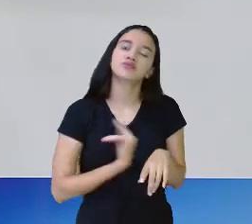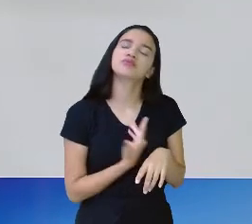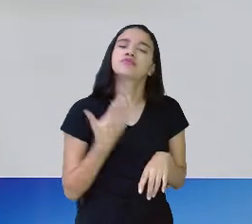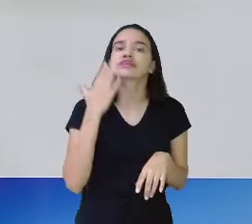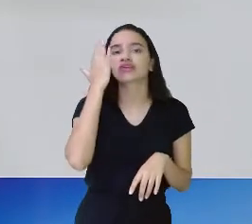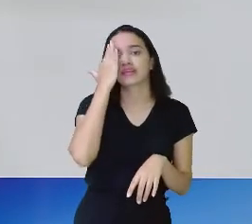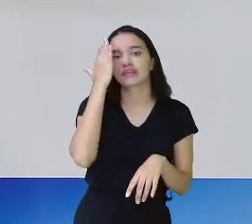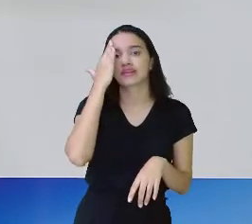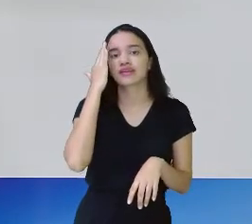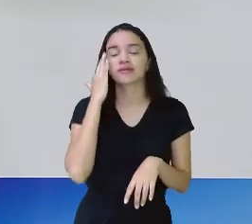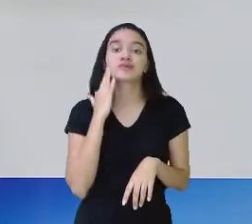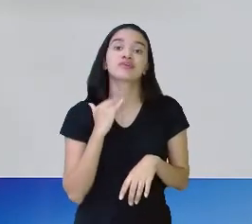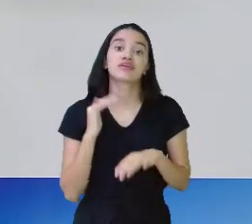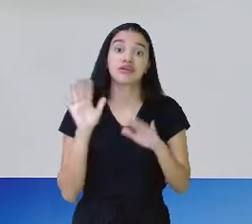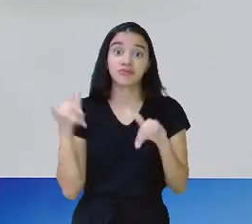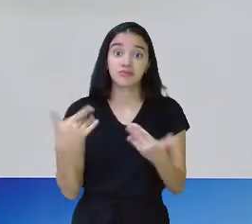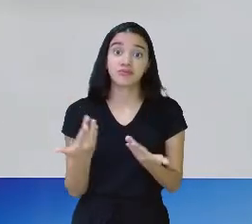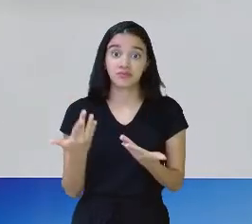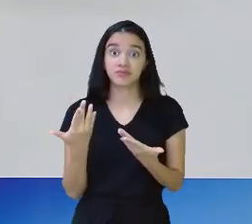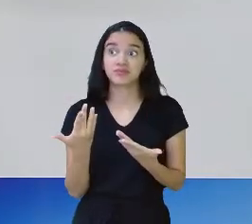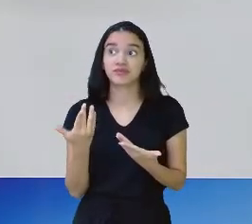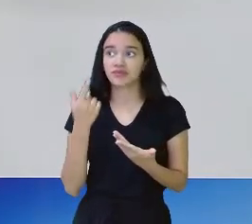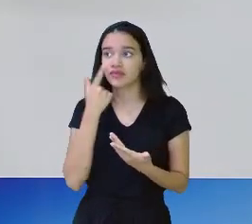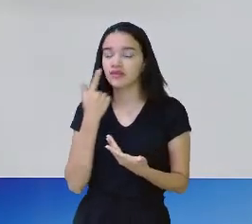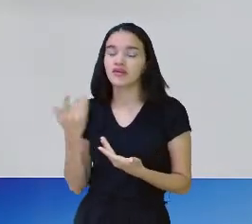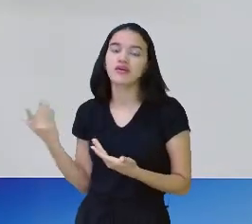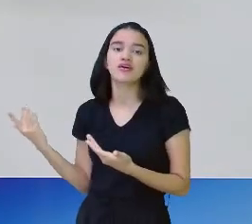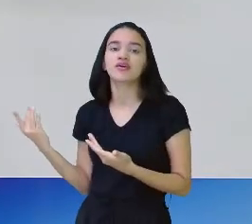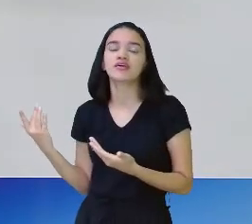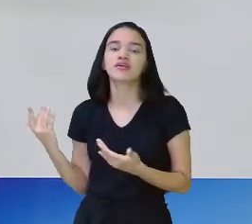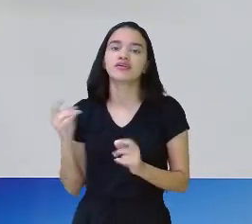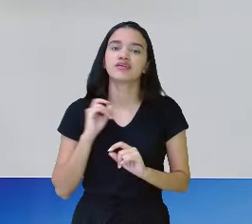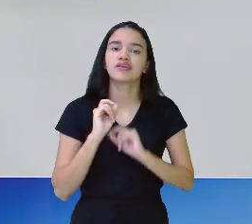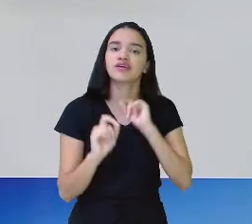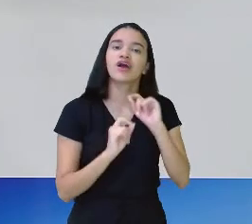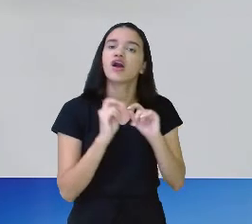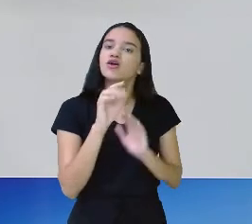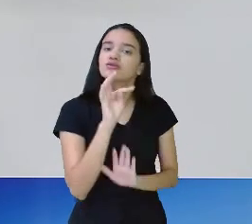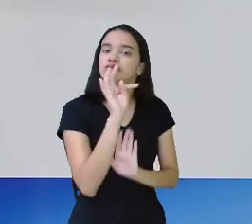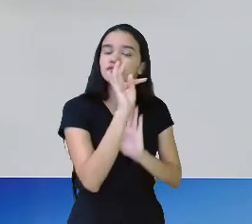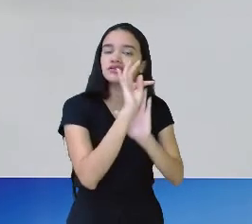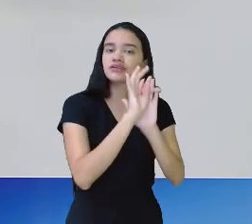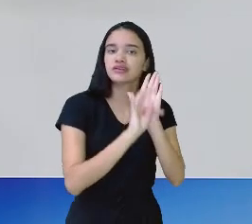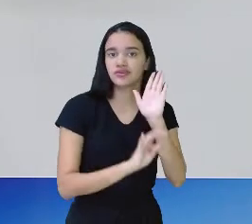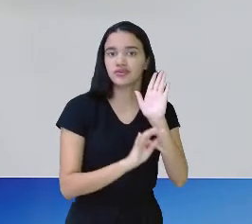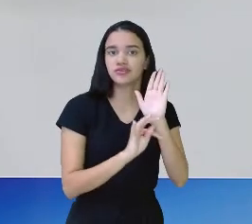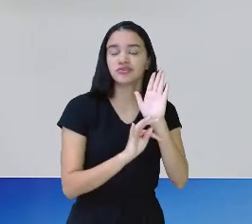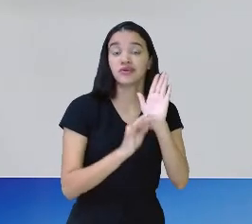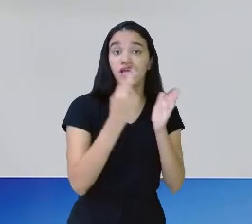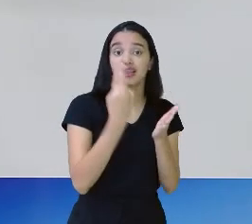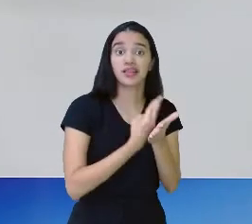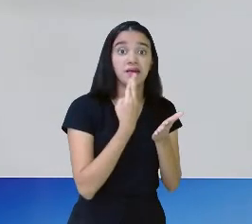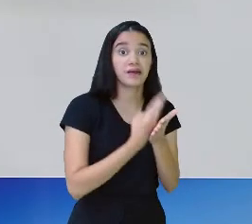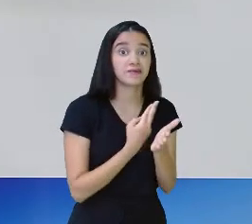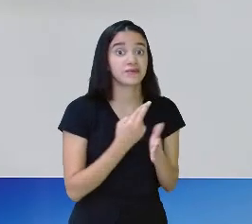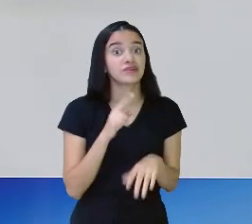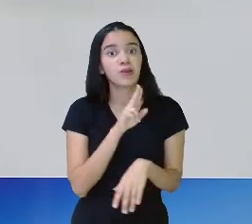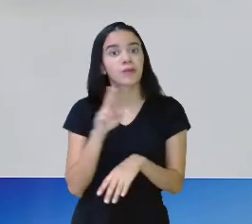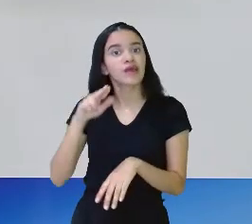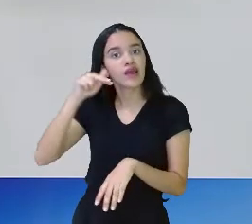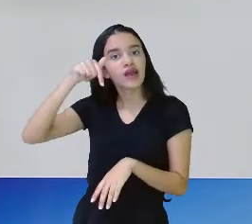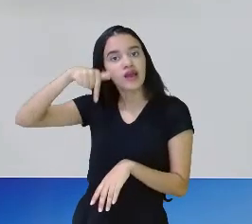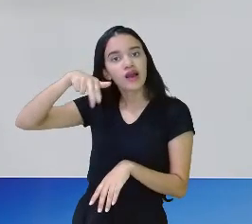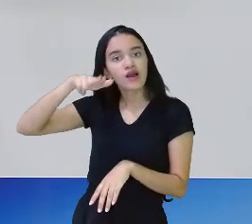entendê-lo melhor, tá? Aí eu trouxe aí, ó, um pedaço do texto que é lá da revista Qual é, tá